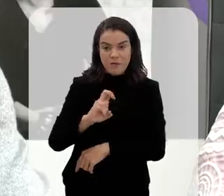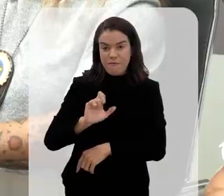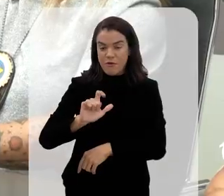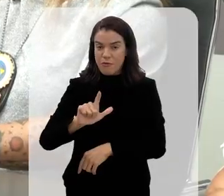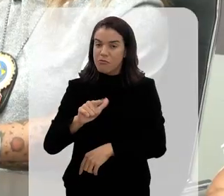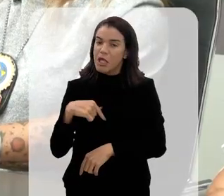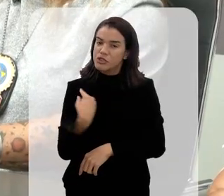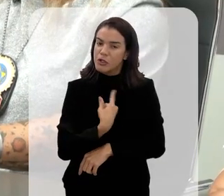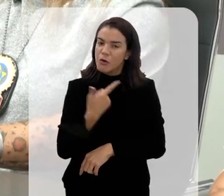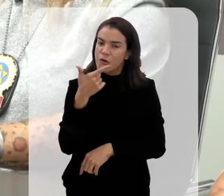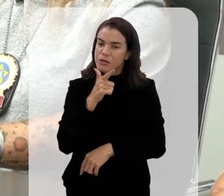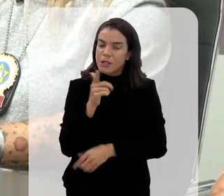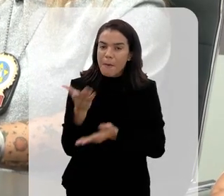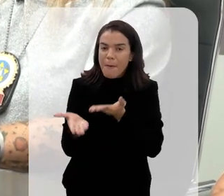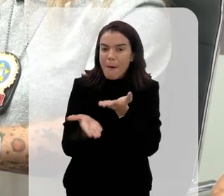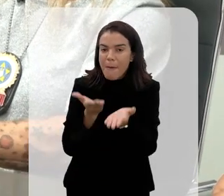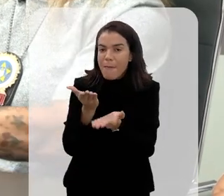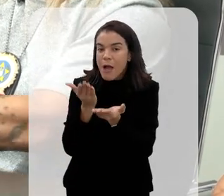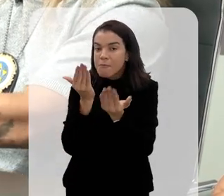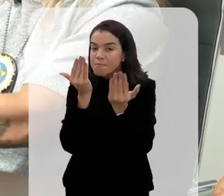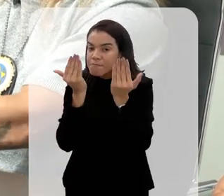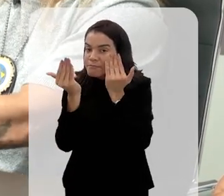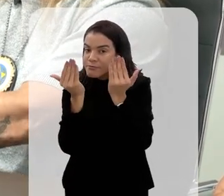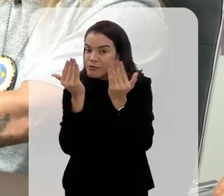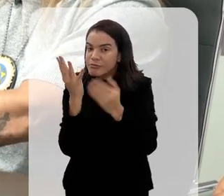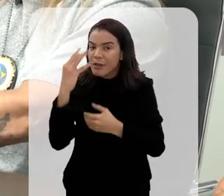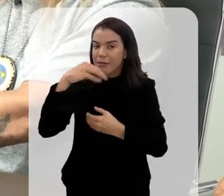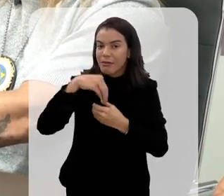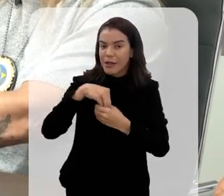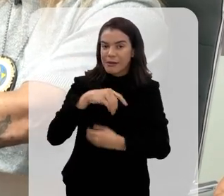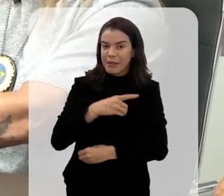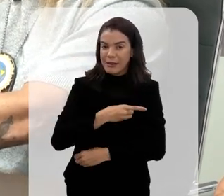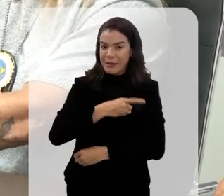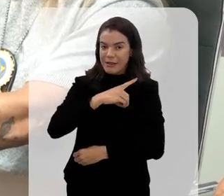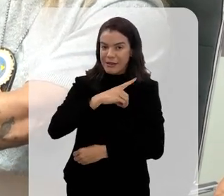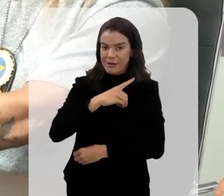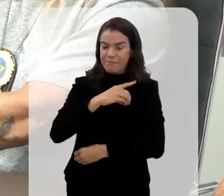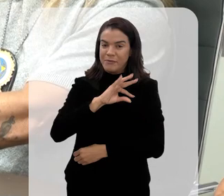possa prestar um serviço psicossocial dentro da delegacia.